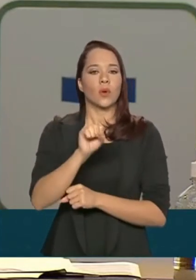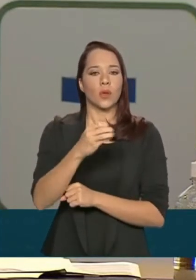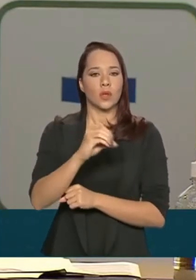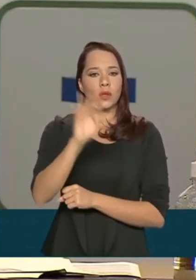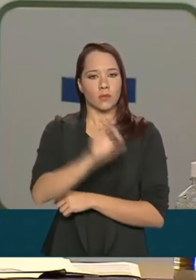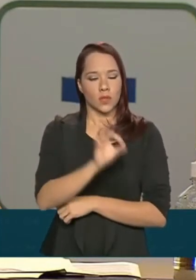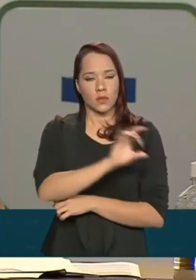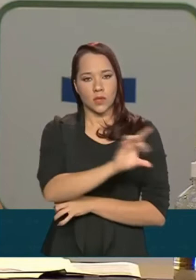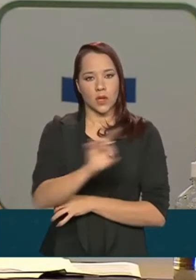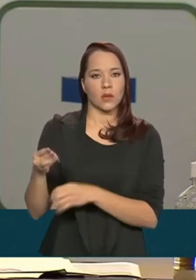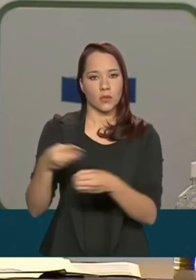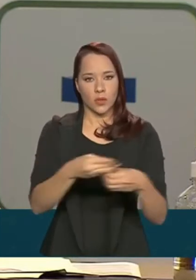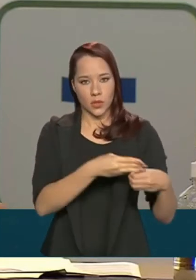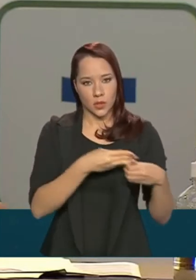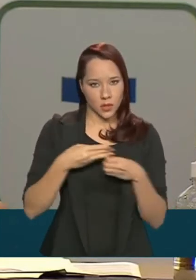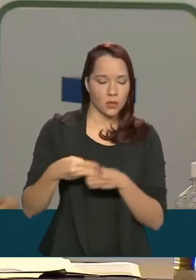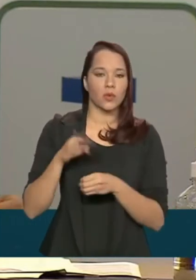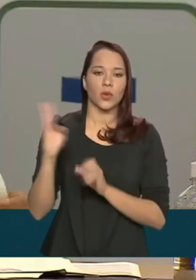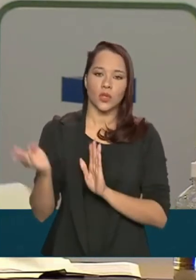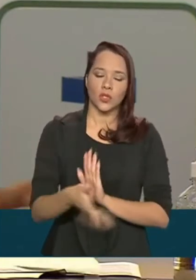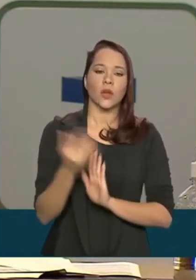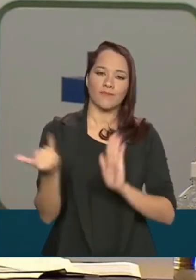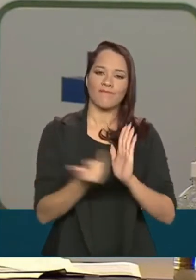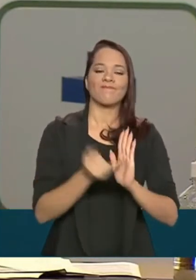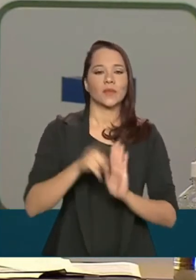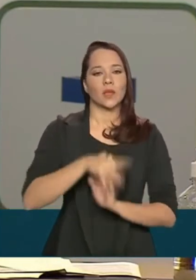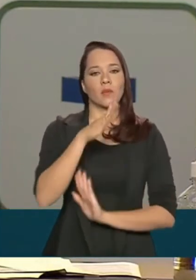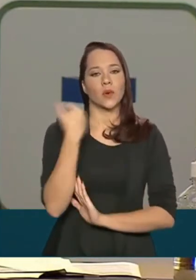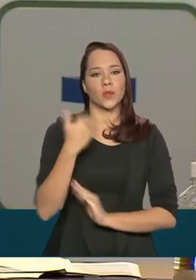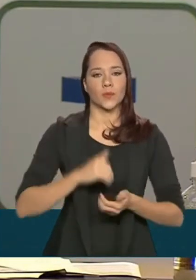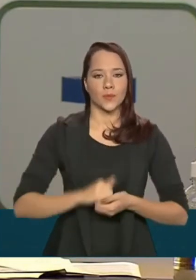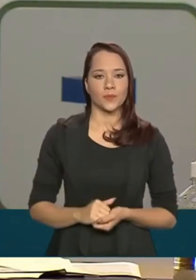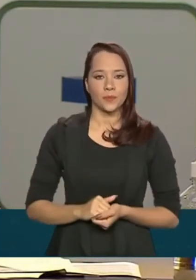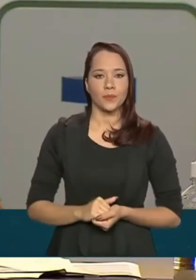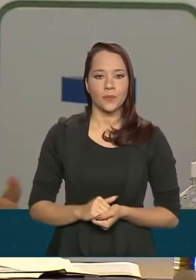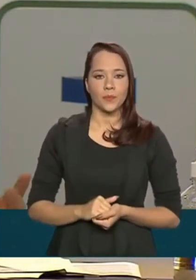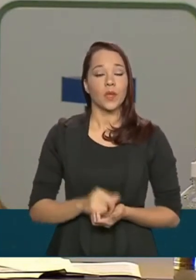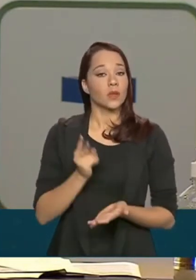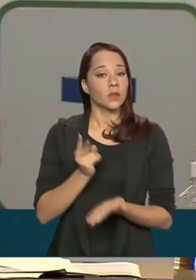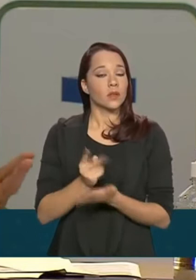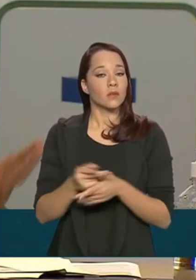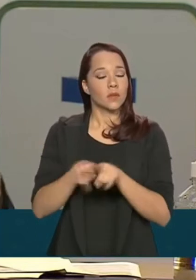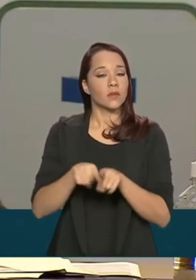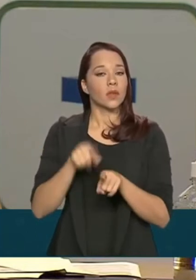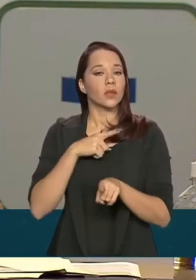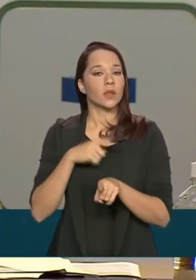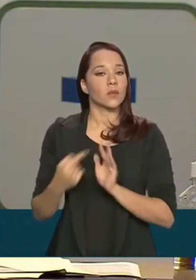80% dos municípios com registro de óbito. A gente sempre tem